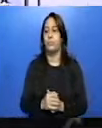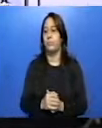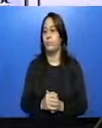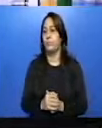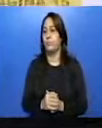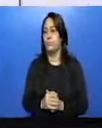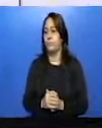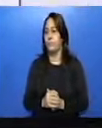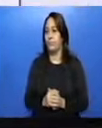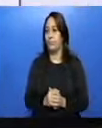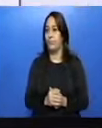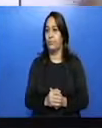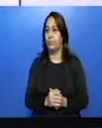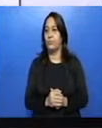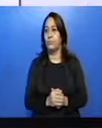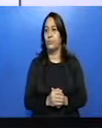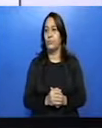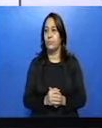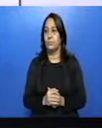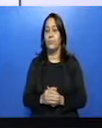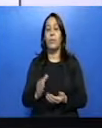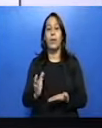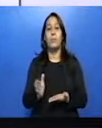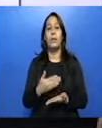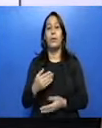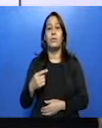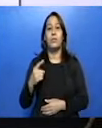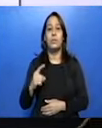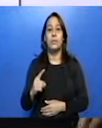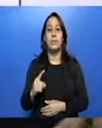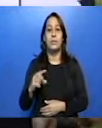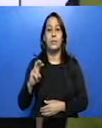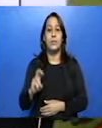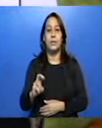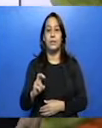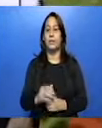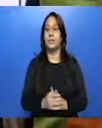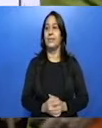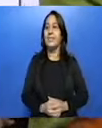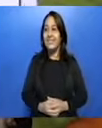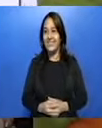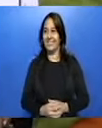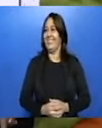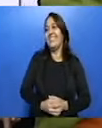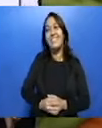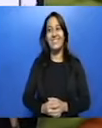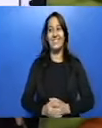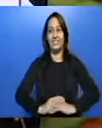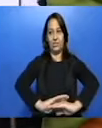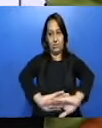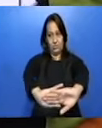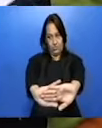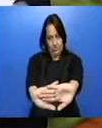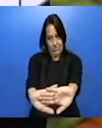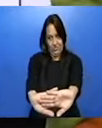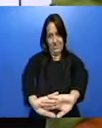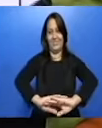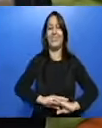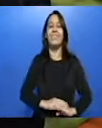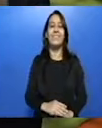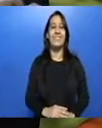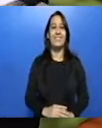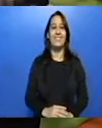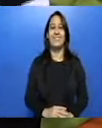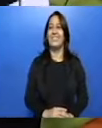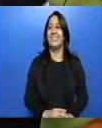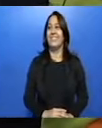Página 15. Dá uma esticadinha aí, porque agora a